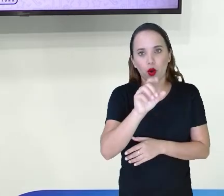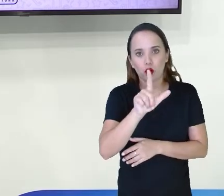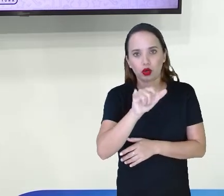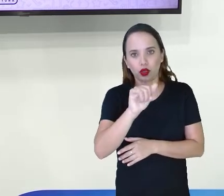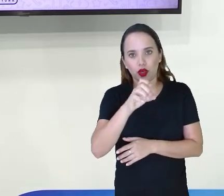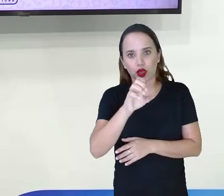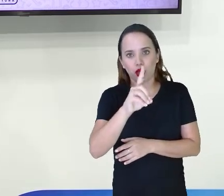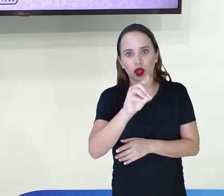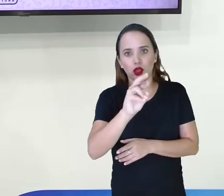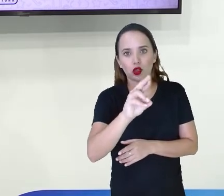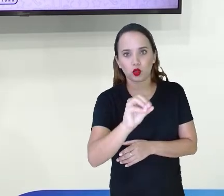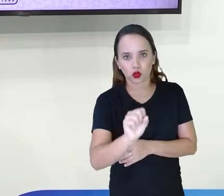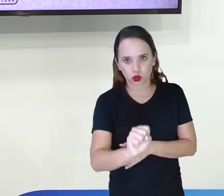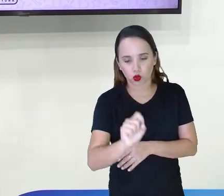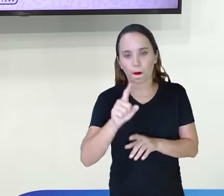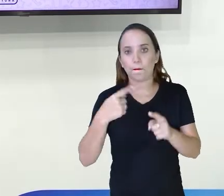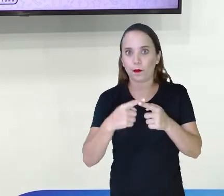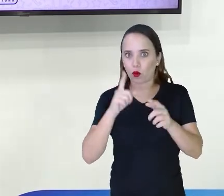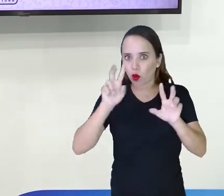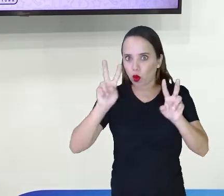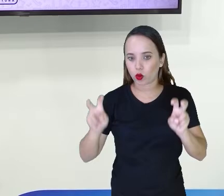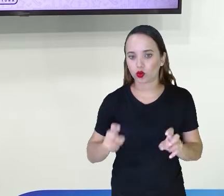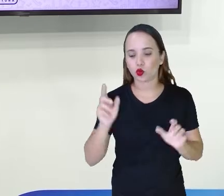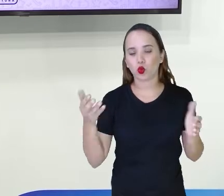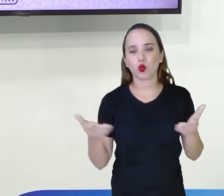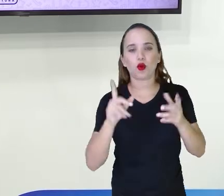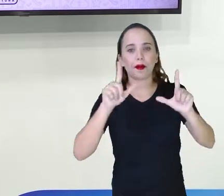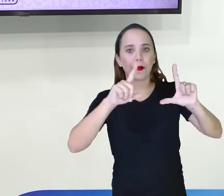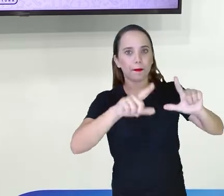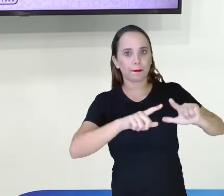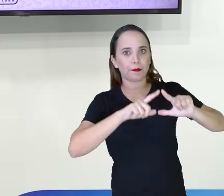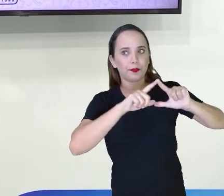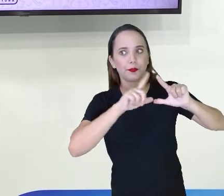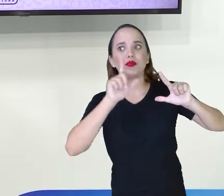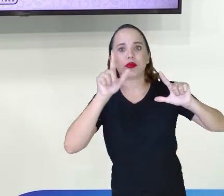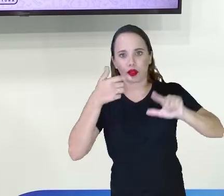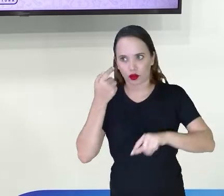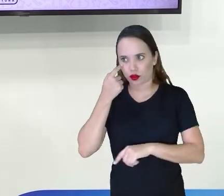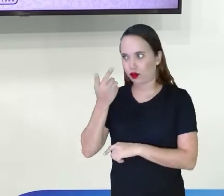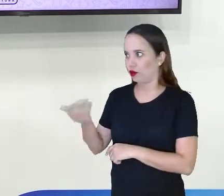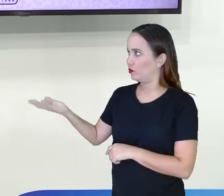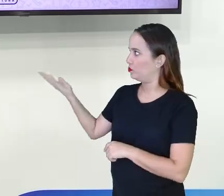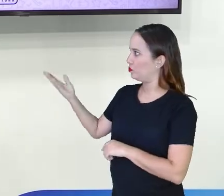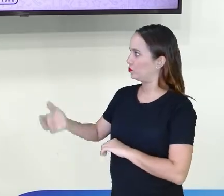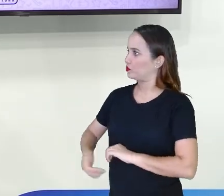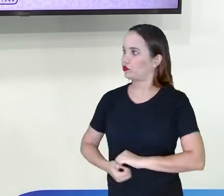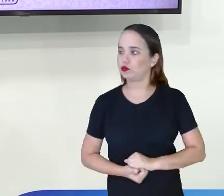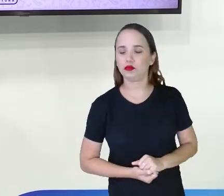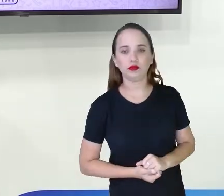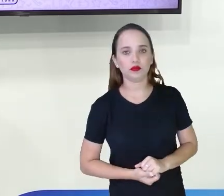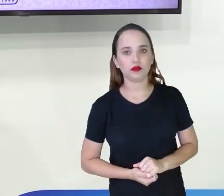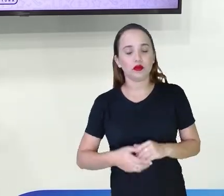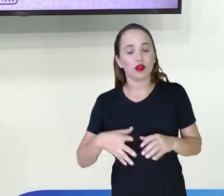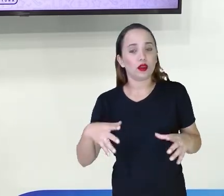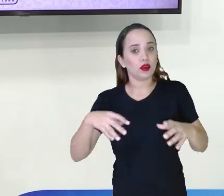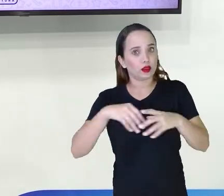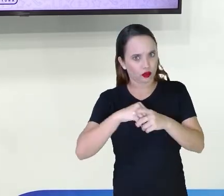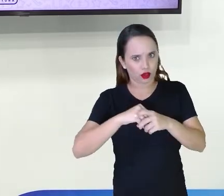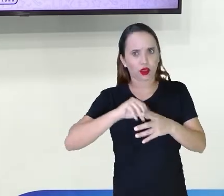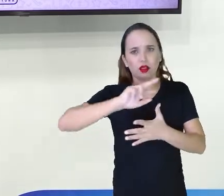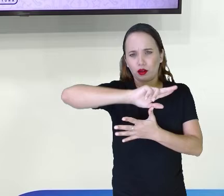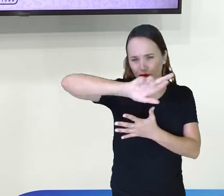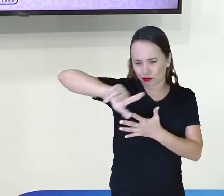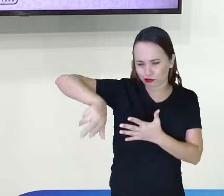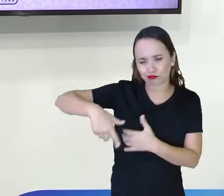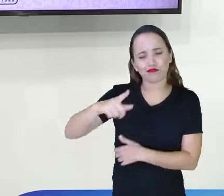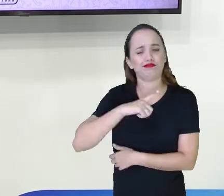conversaremos sobre pirâmide. E pirâmide é um poliedro. E entre esses poliedros eu tenho vários. Eu